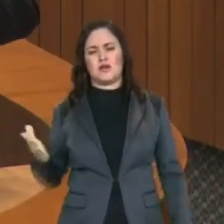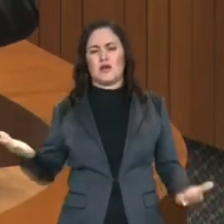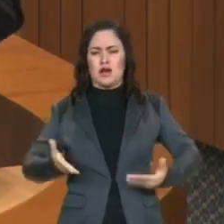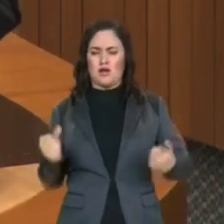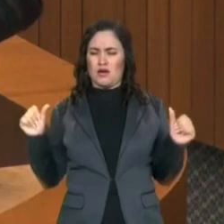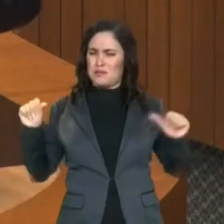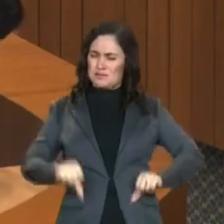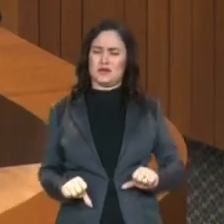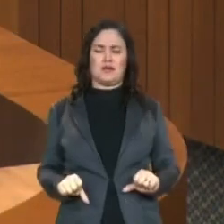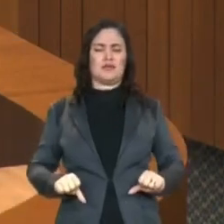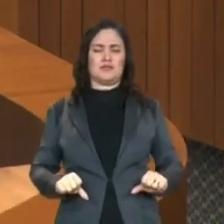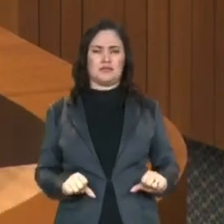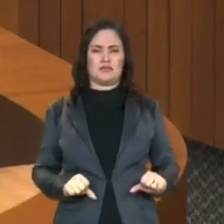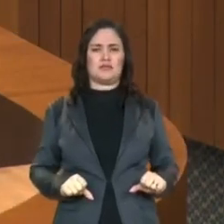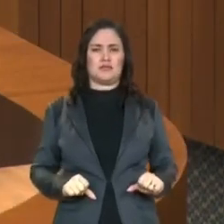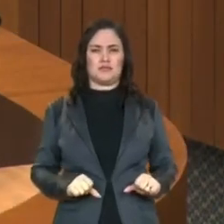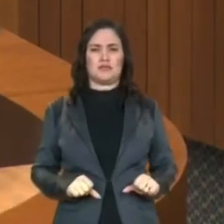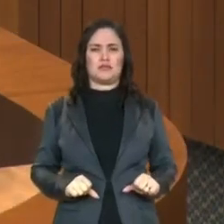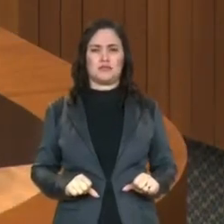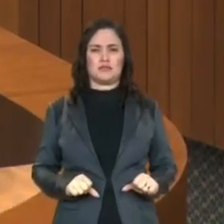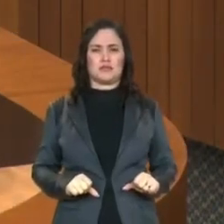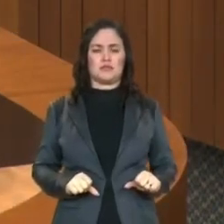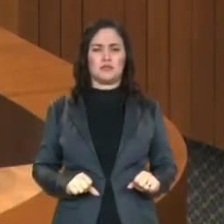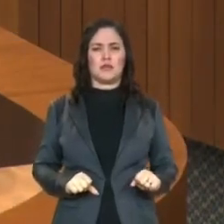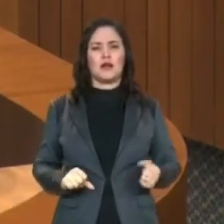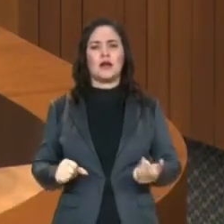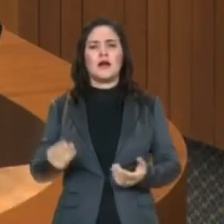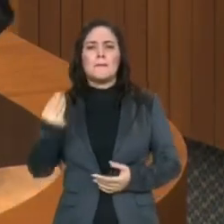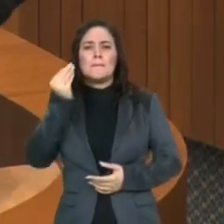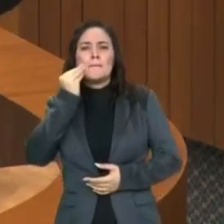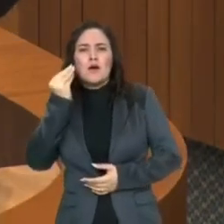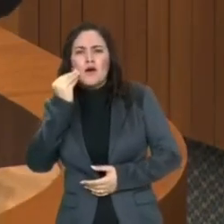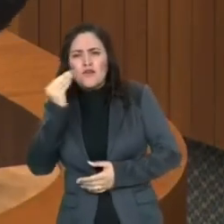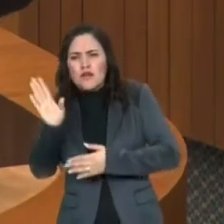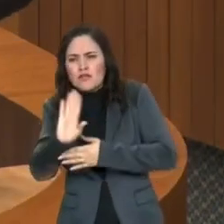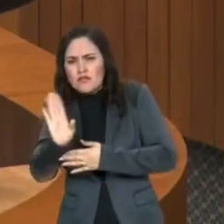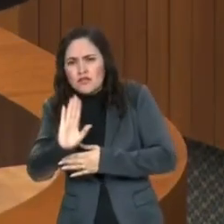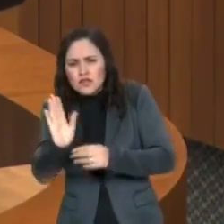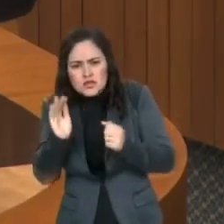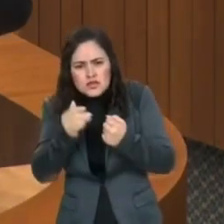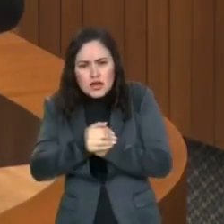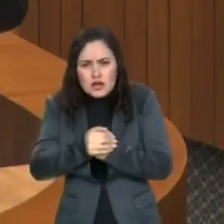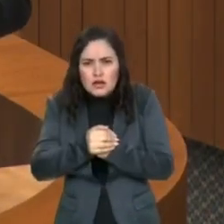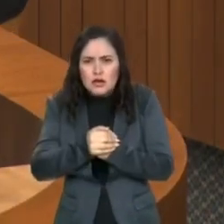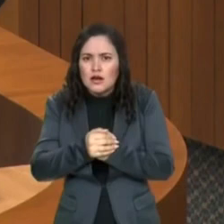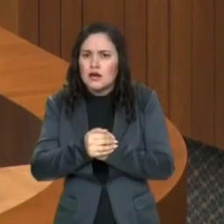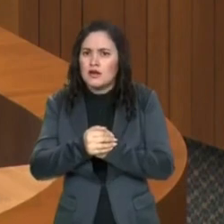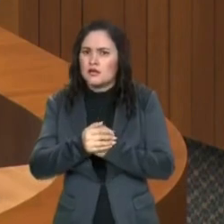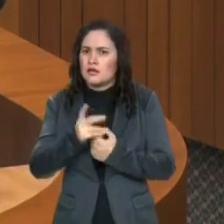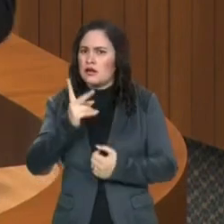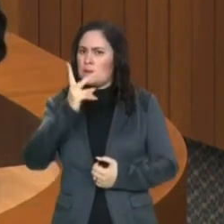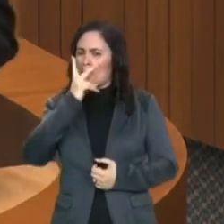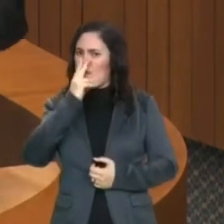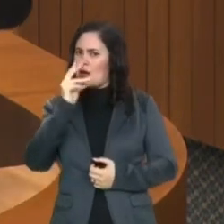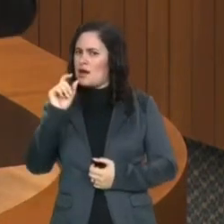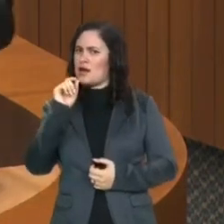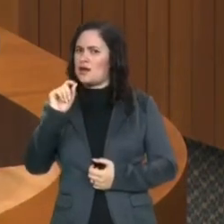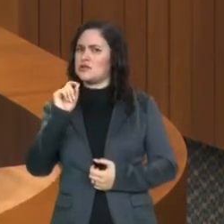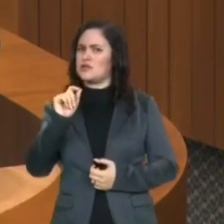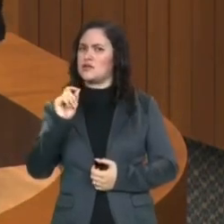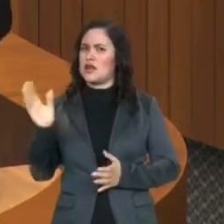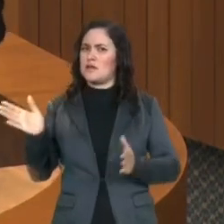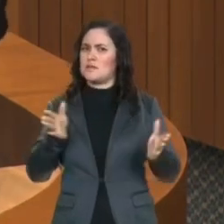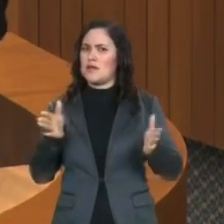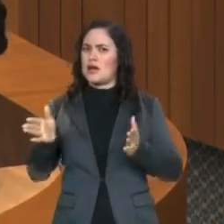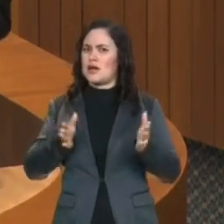Acobertamento de prova. Isso é com a época da ditadura. E eles ficam com esse pipipipipipi, o tempo todinho, porque eles